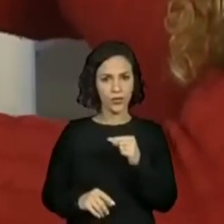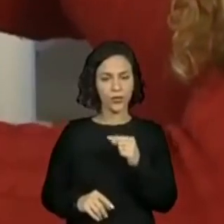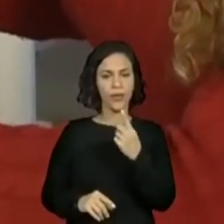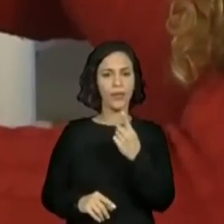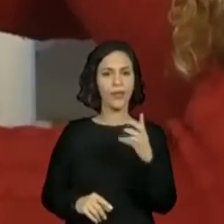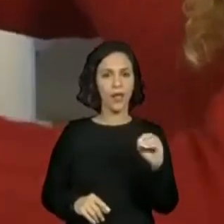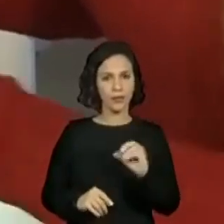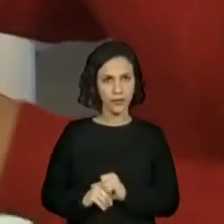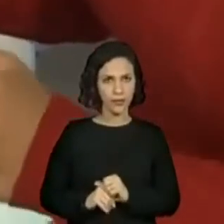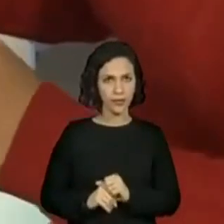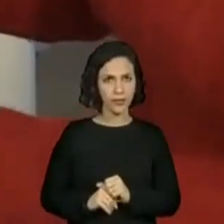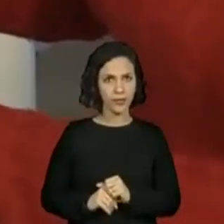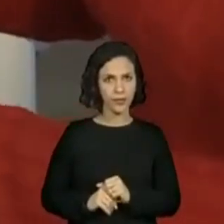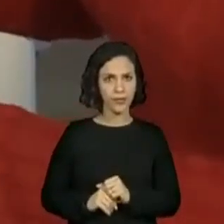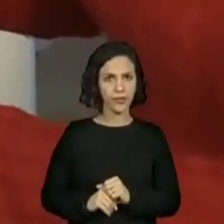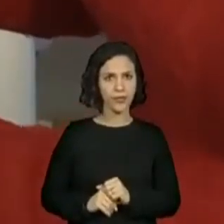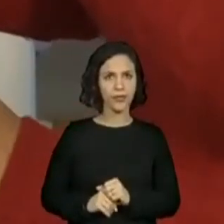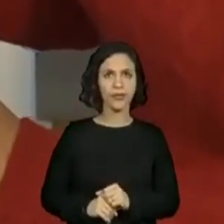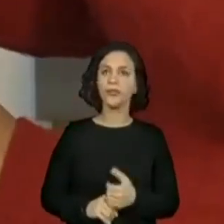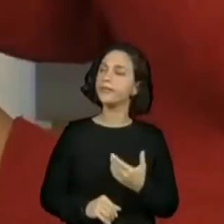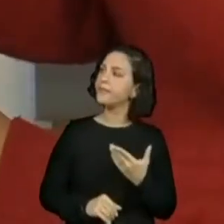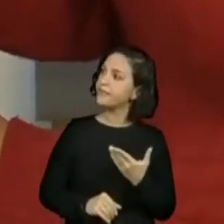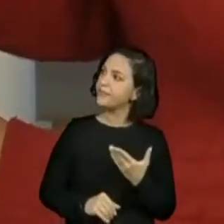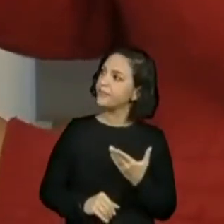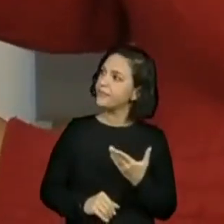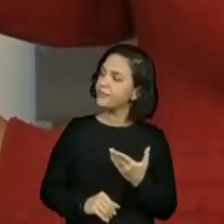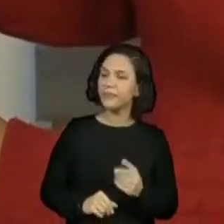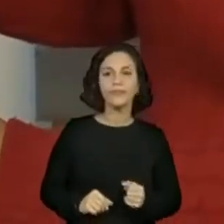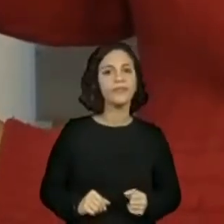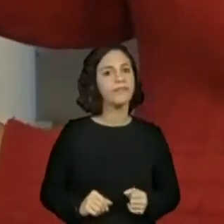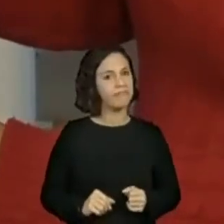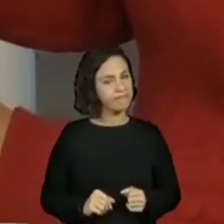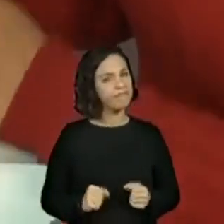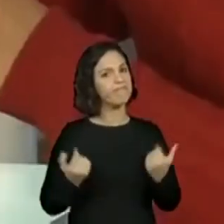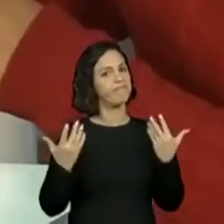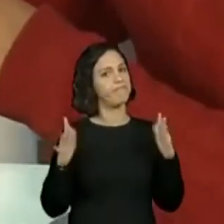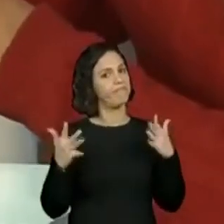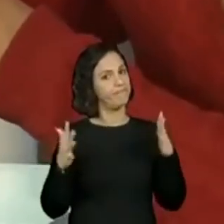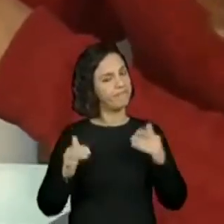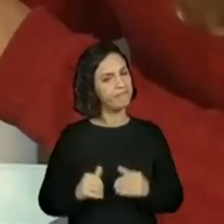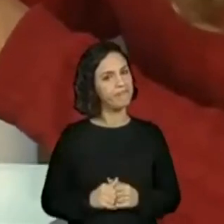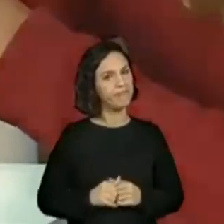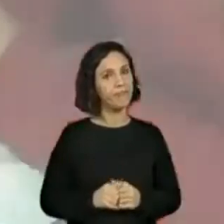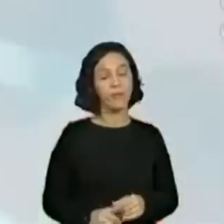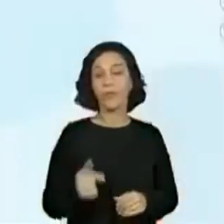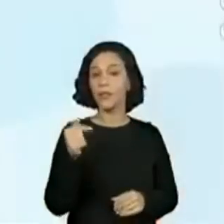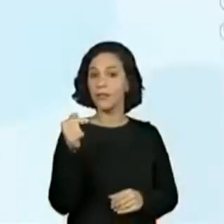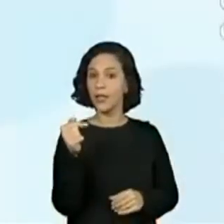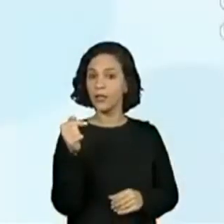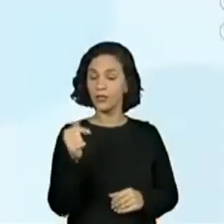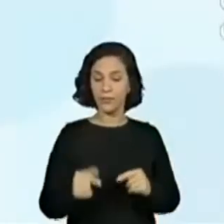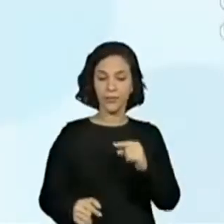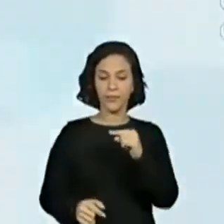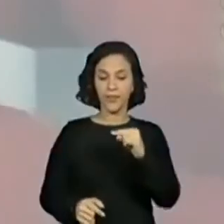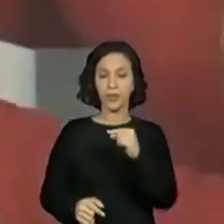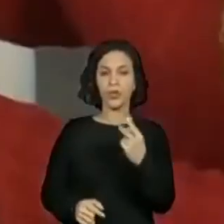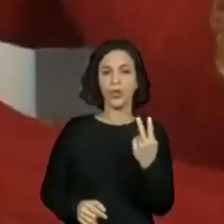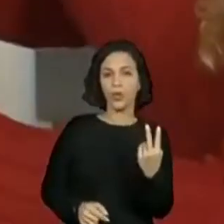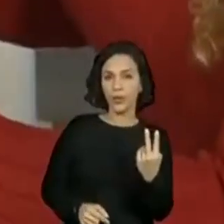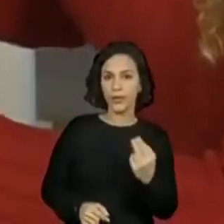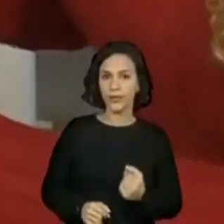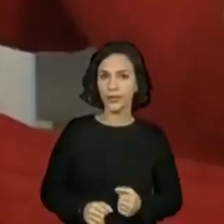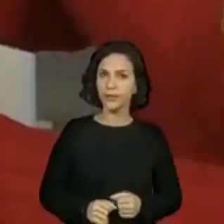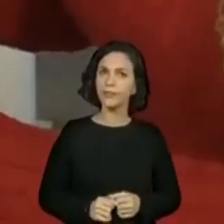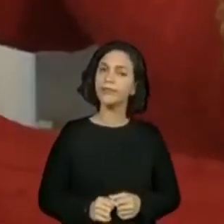menos 10, que é o 1 e o 0. Isso. Igual, deu 10. Muito bom. Okay. 7 menos 2.